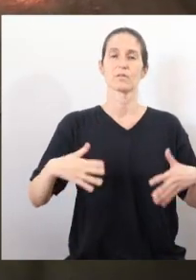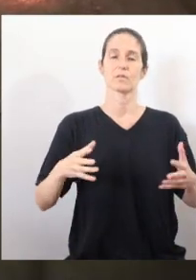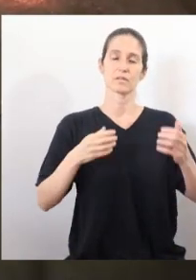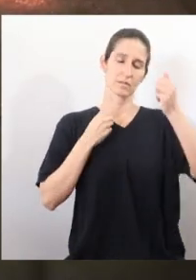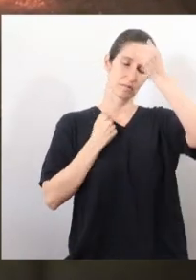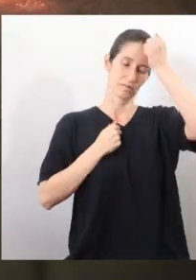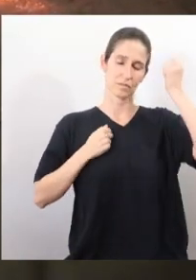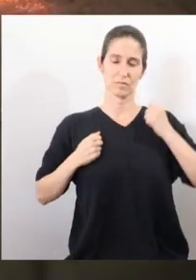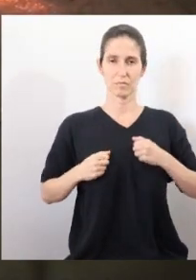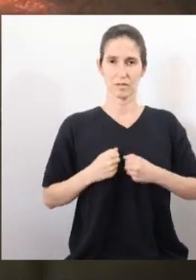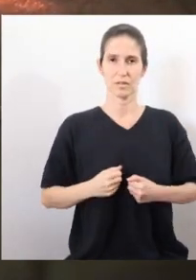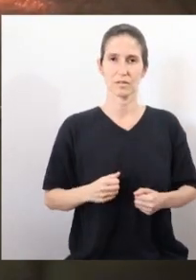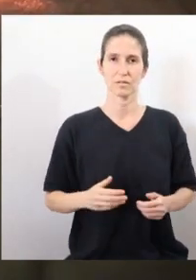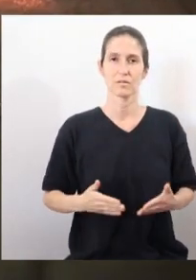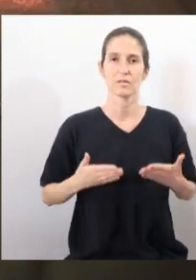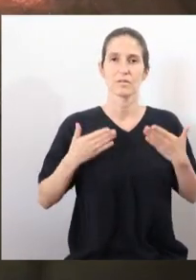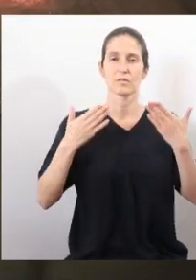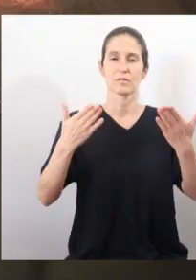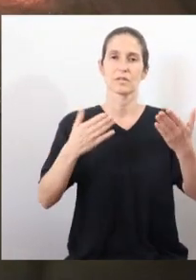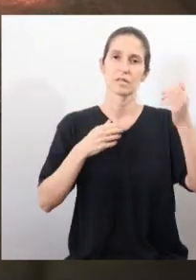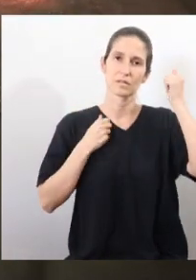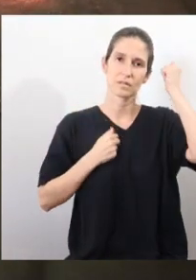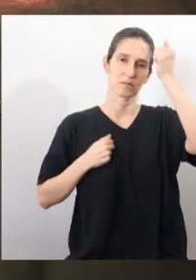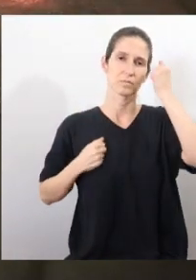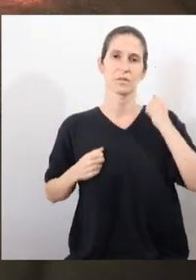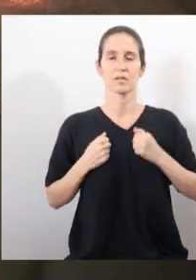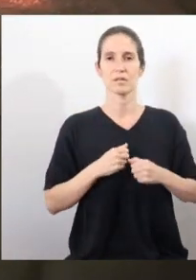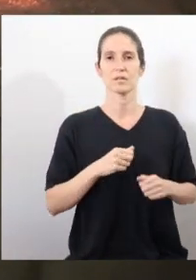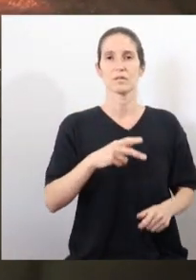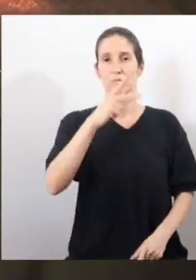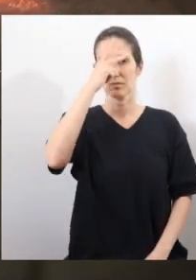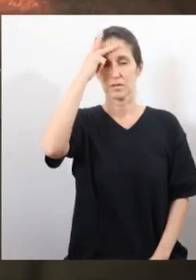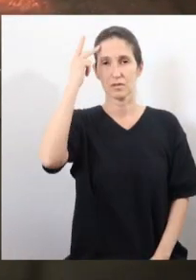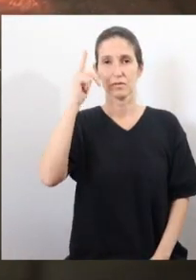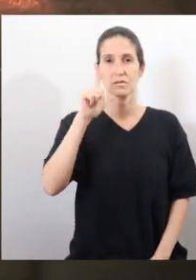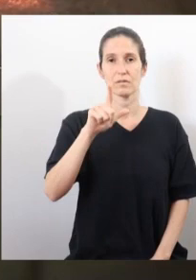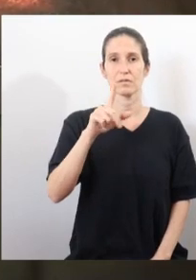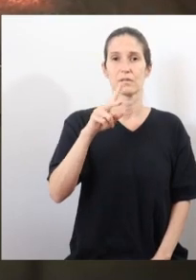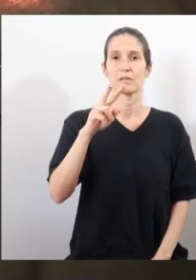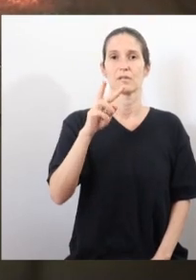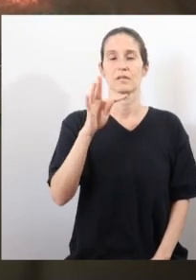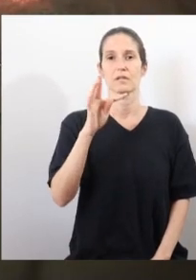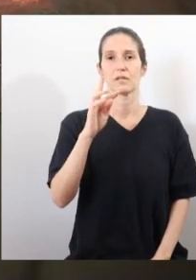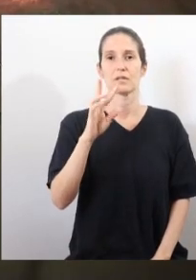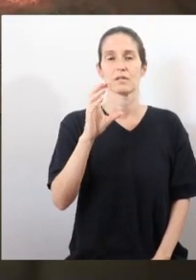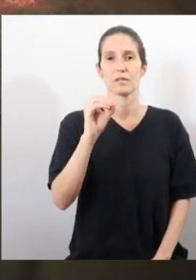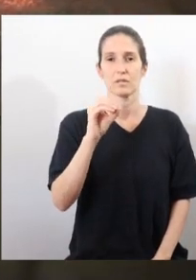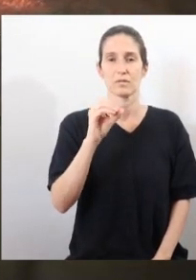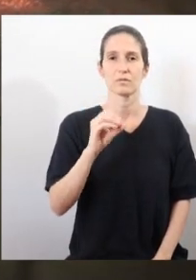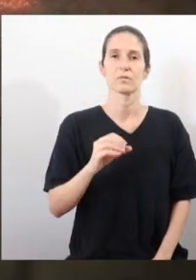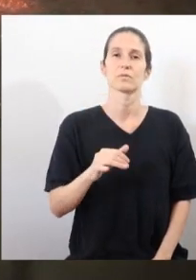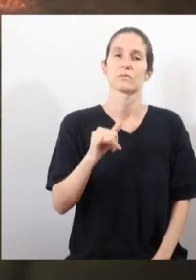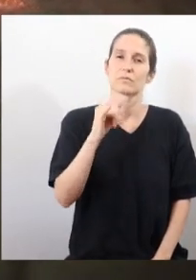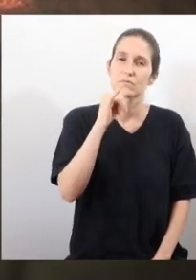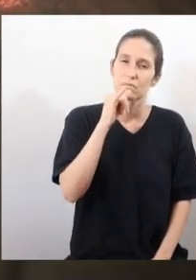de luto, que está muito triste, ou que esteja com depressão muito